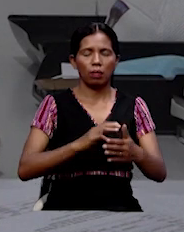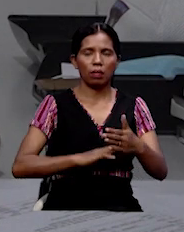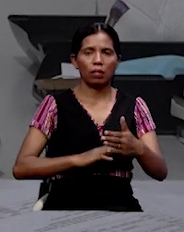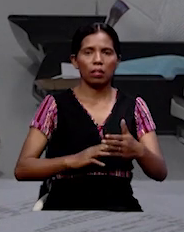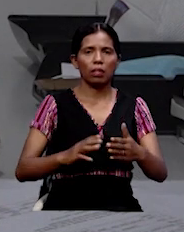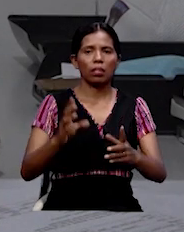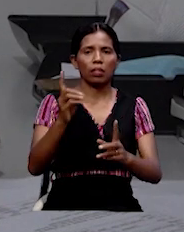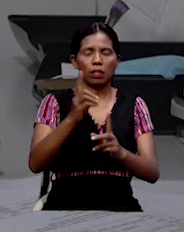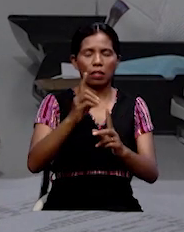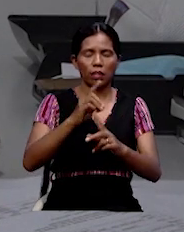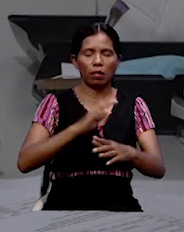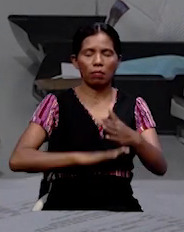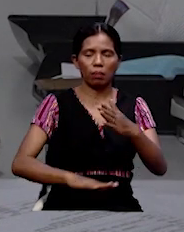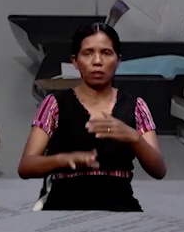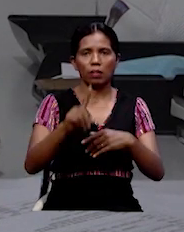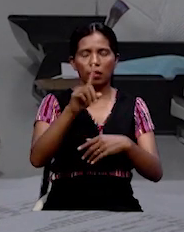1990.